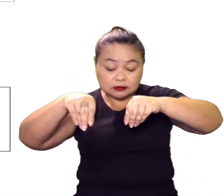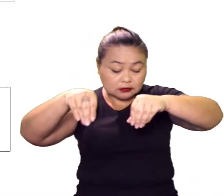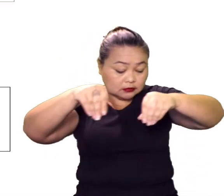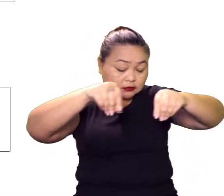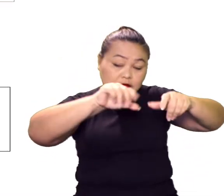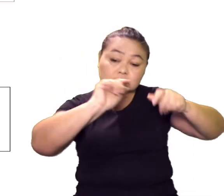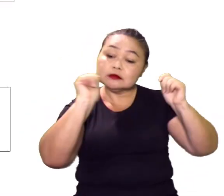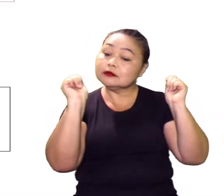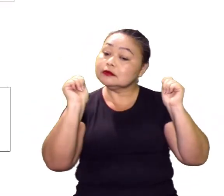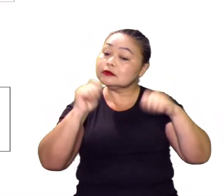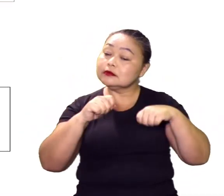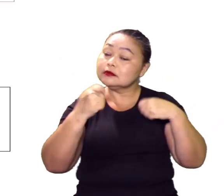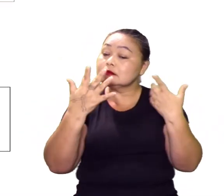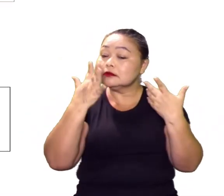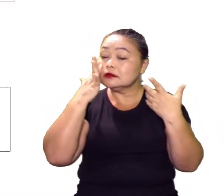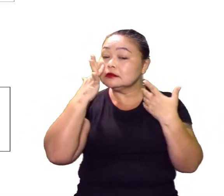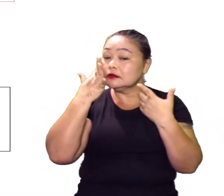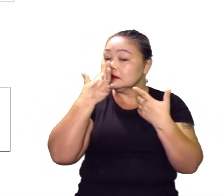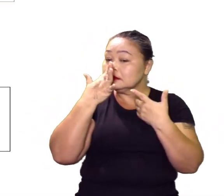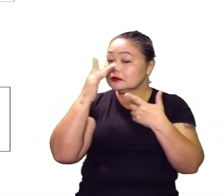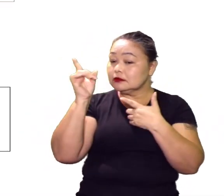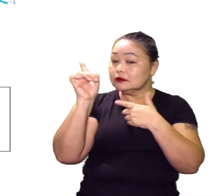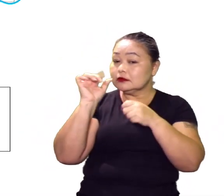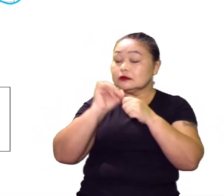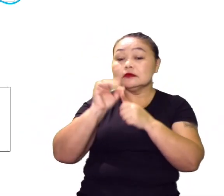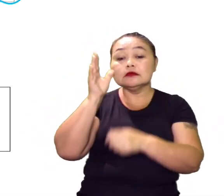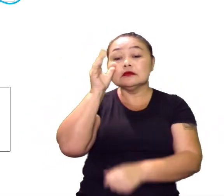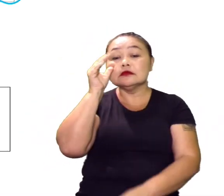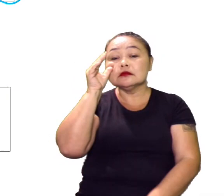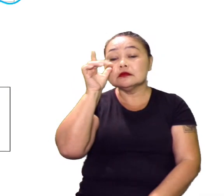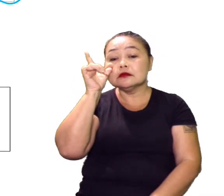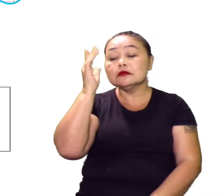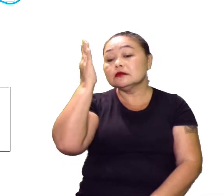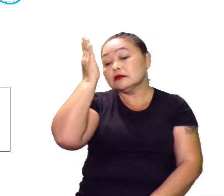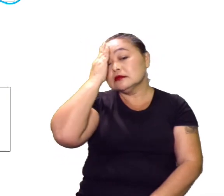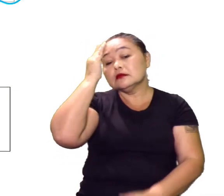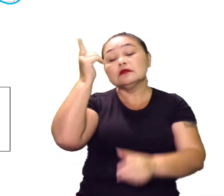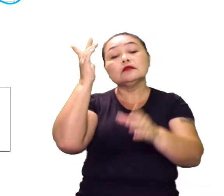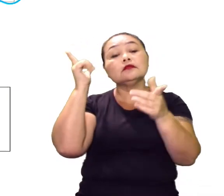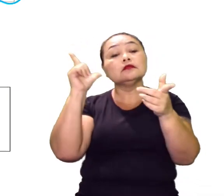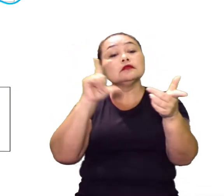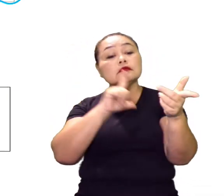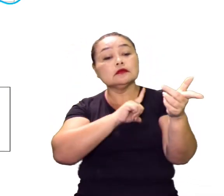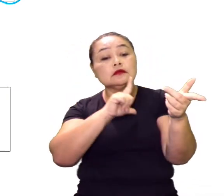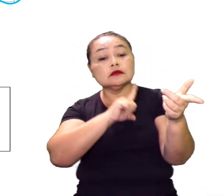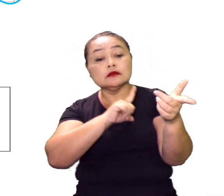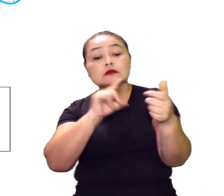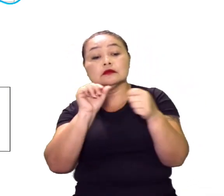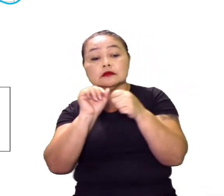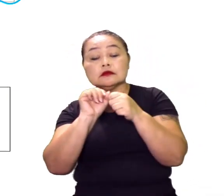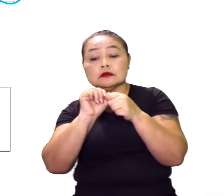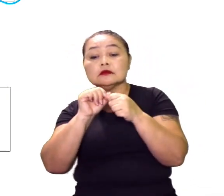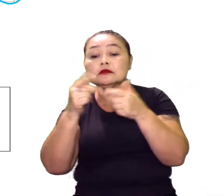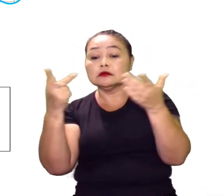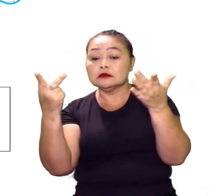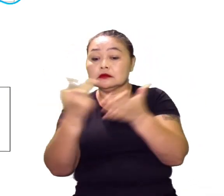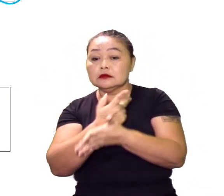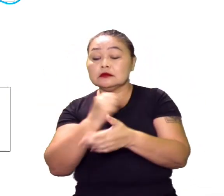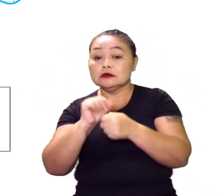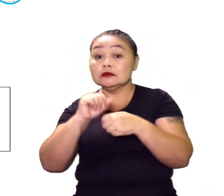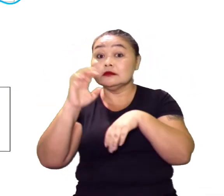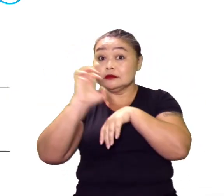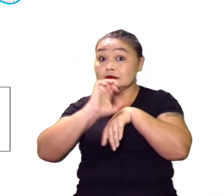você pode dar uma olhadinha aí para nível de curiosidade, para saber onde eles ocorrem. Inclusive ocorre na